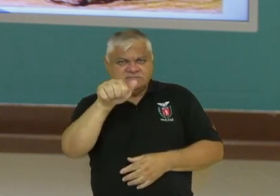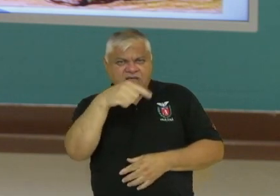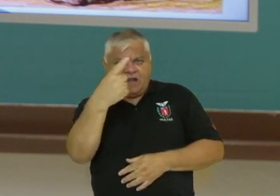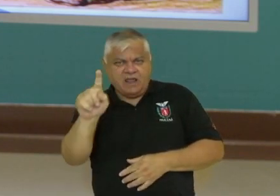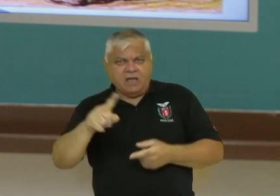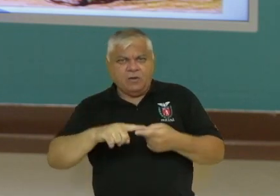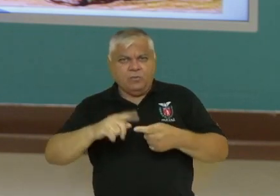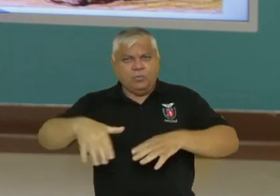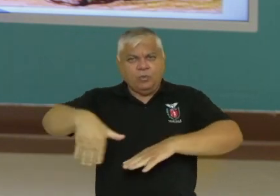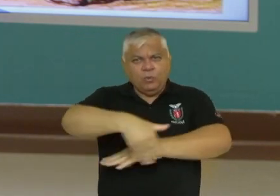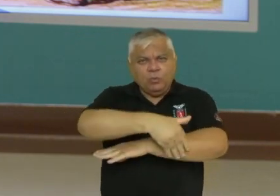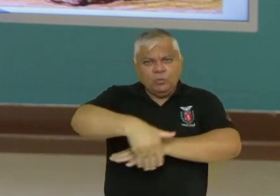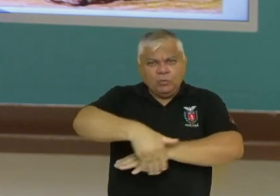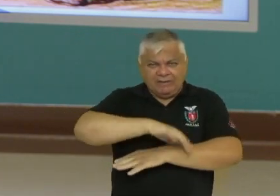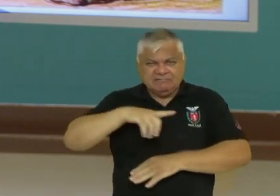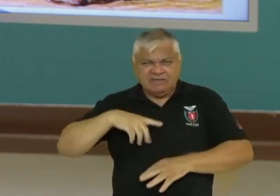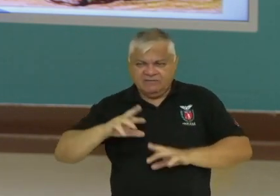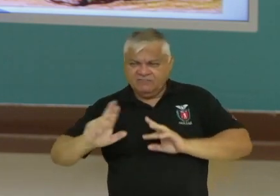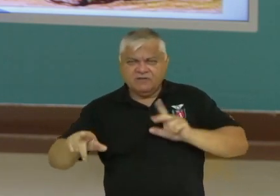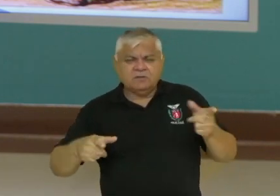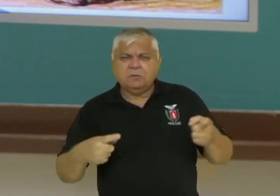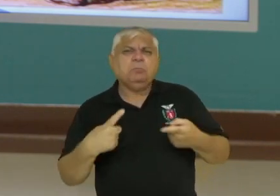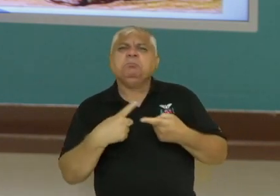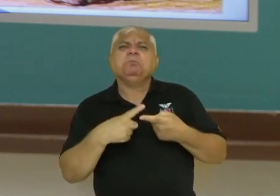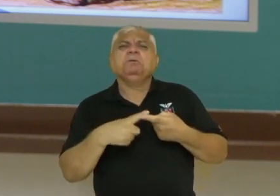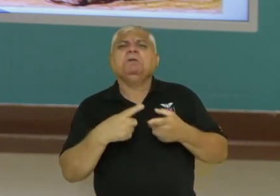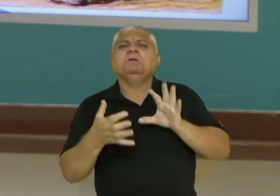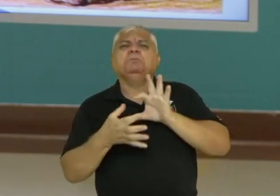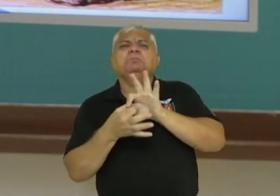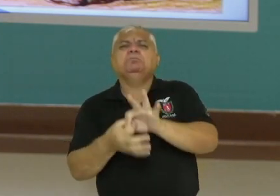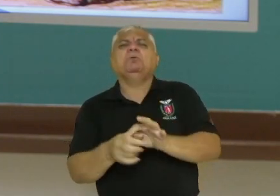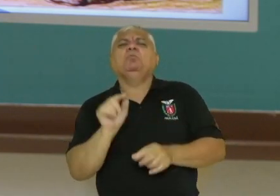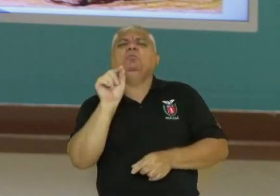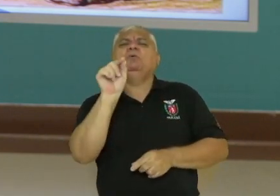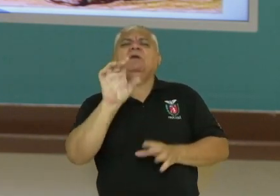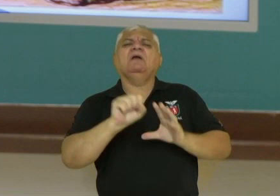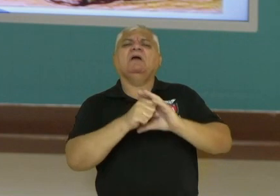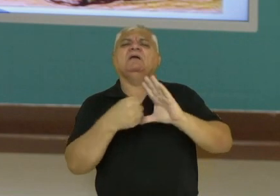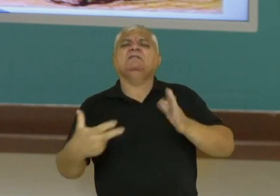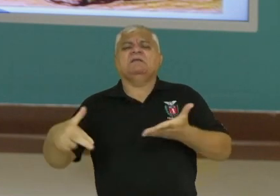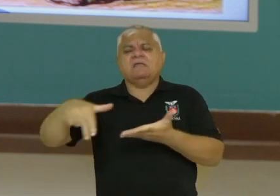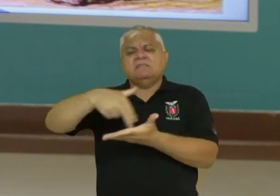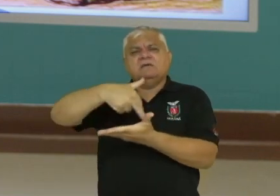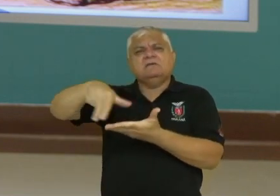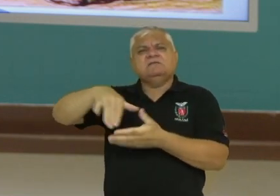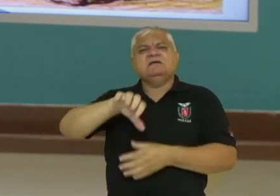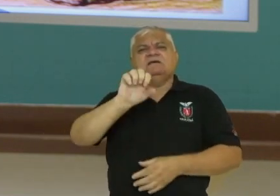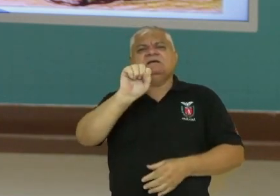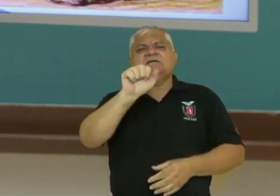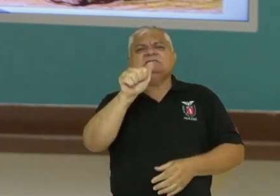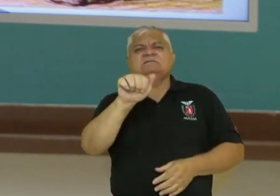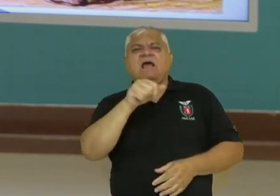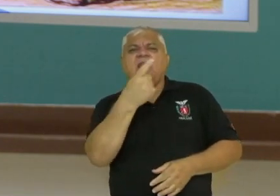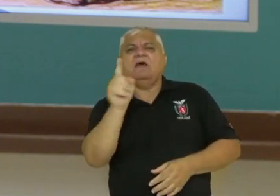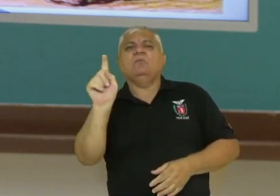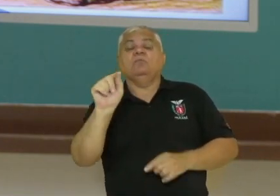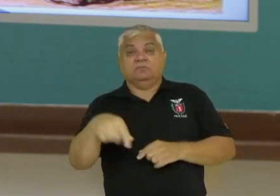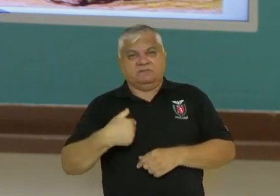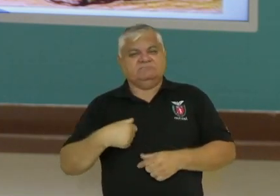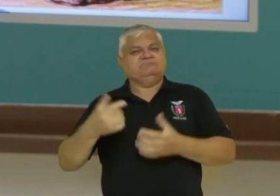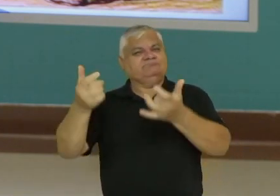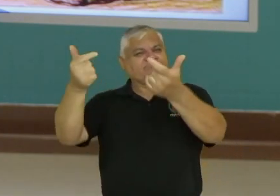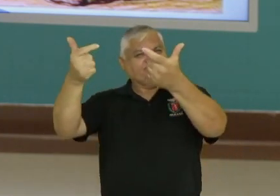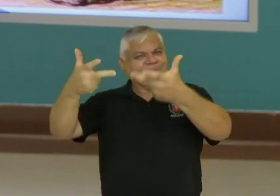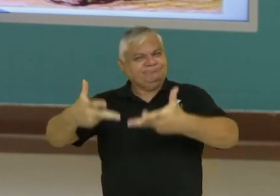de rua? Por que essa contextualização? O que caracteriza como danças de salão? É sobre tudo isso que nós vamos